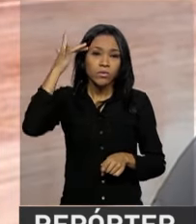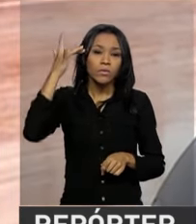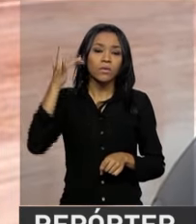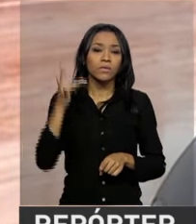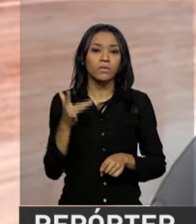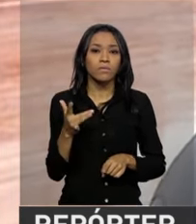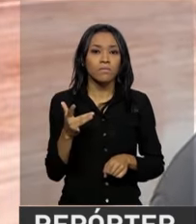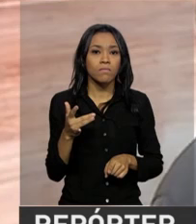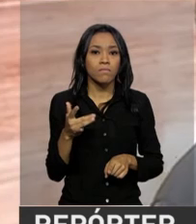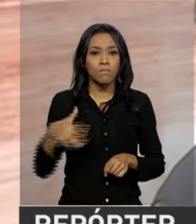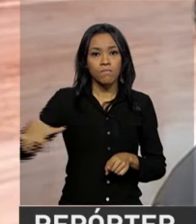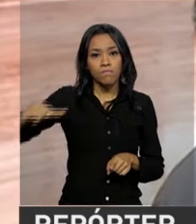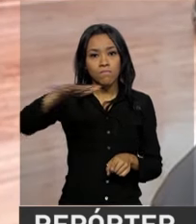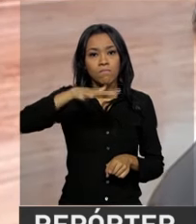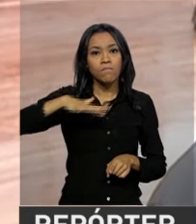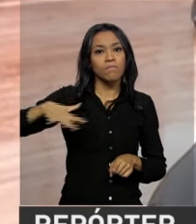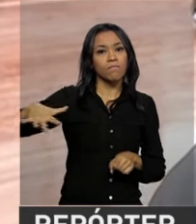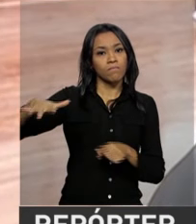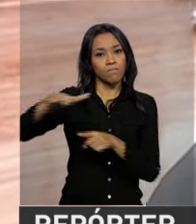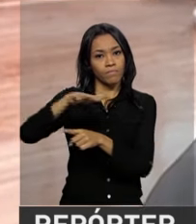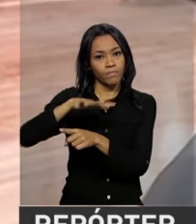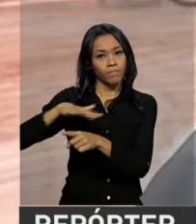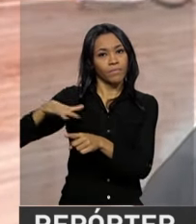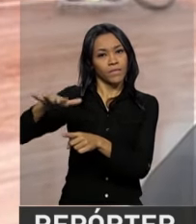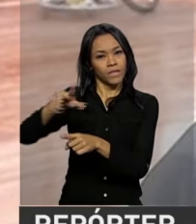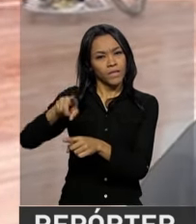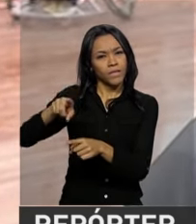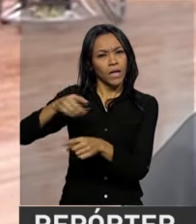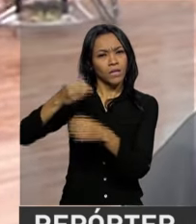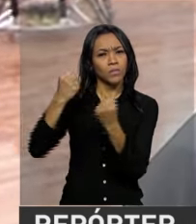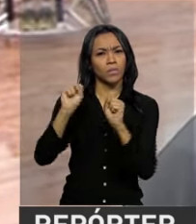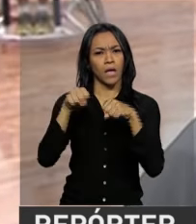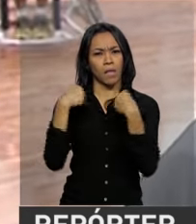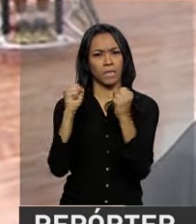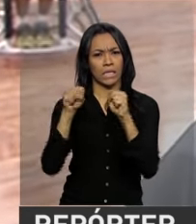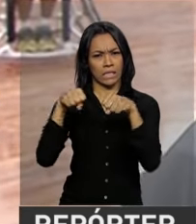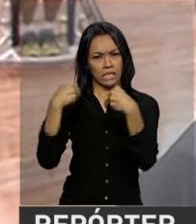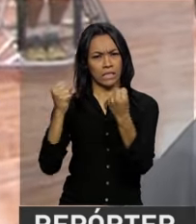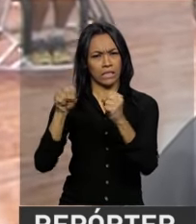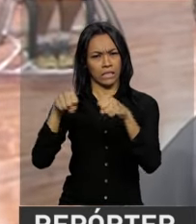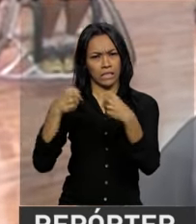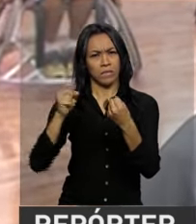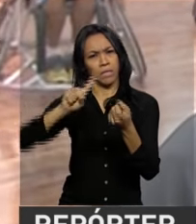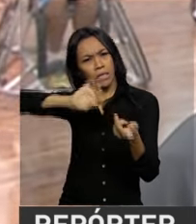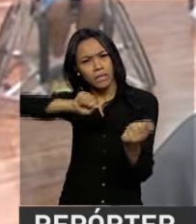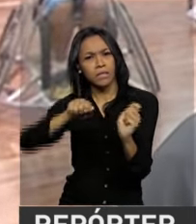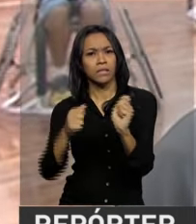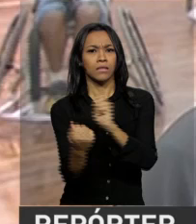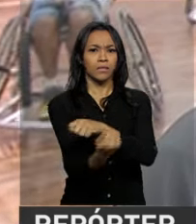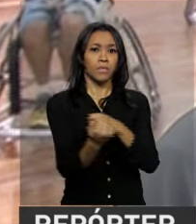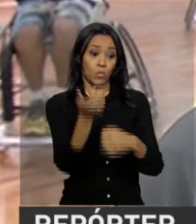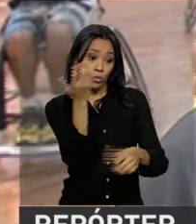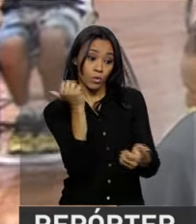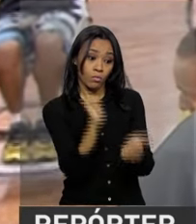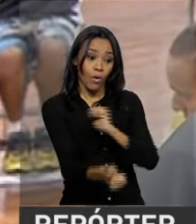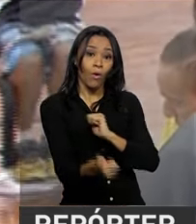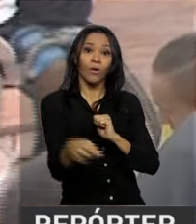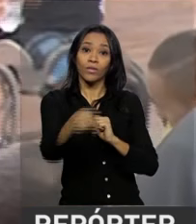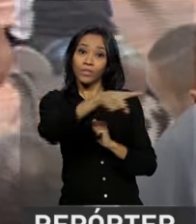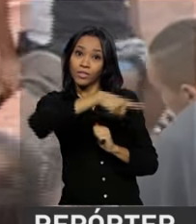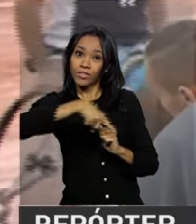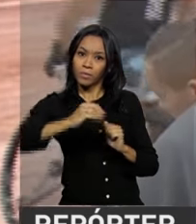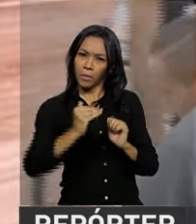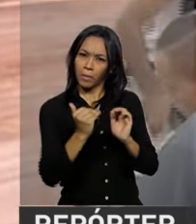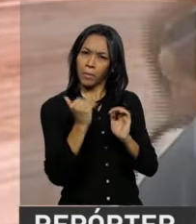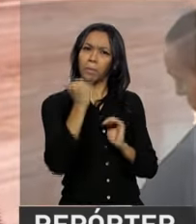estão saindo do processo de reabilitação para o esporte de alto rendimento, eu acredito que vai trazer